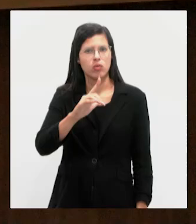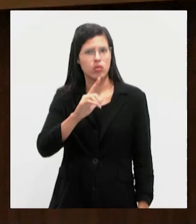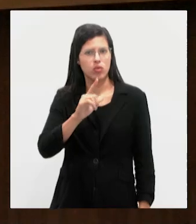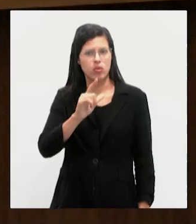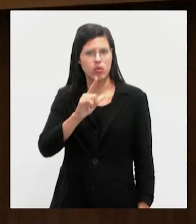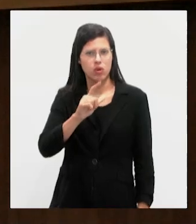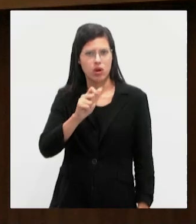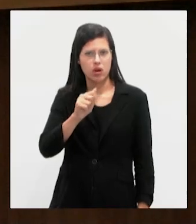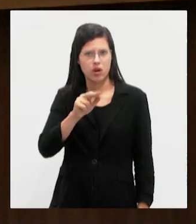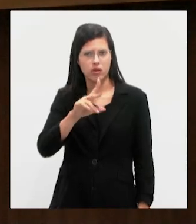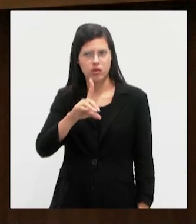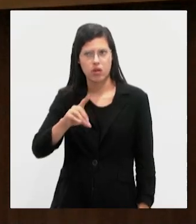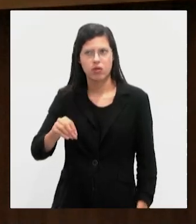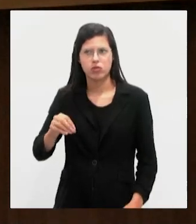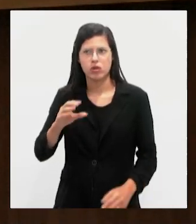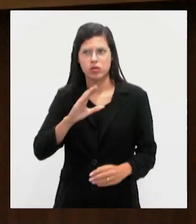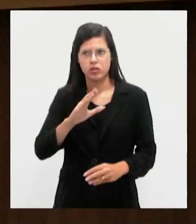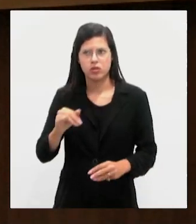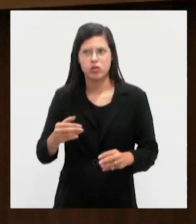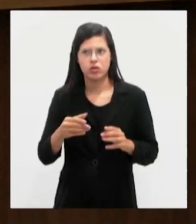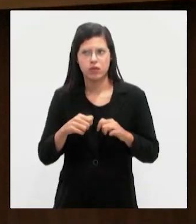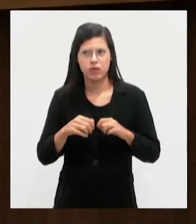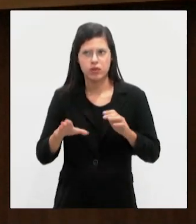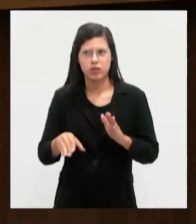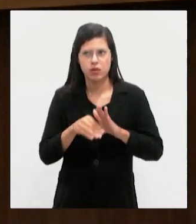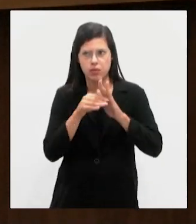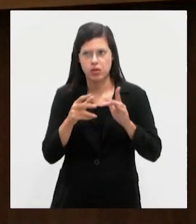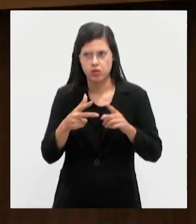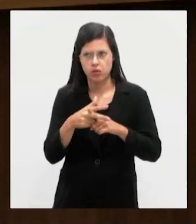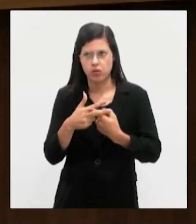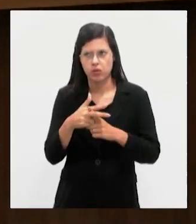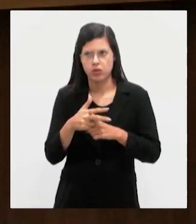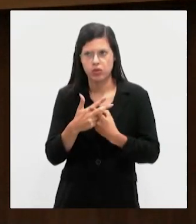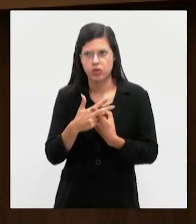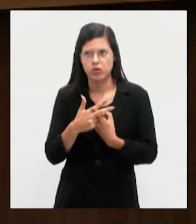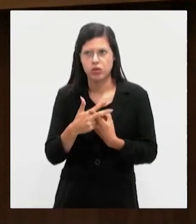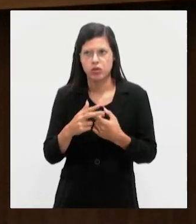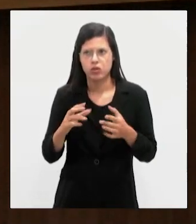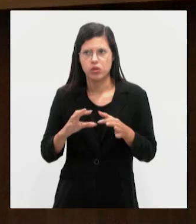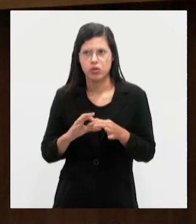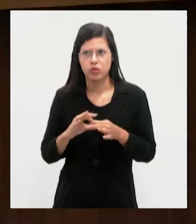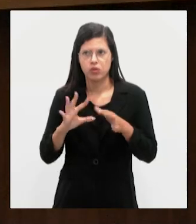Luiz Paulo, que eu entendo que corrigiram a questão do autorizativo. É isso?